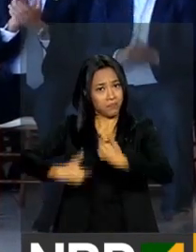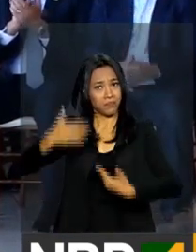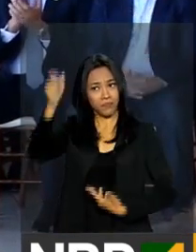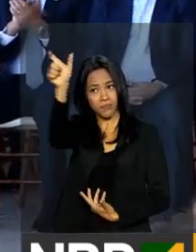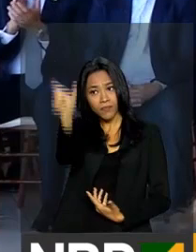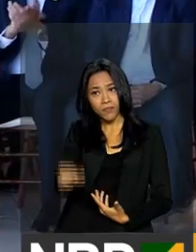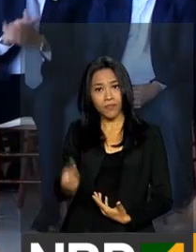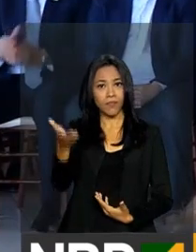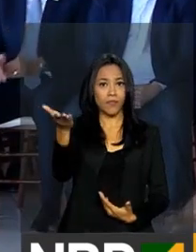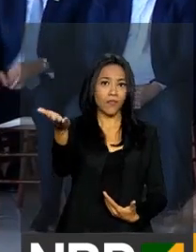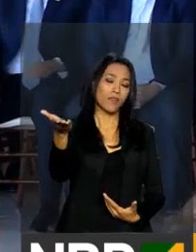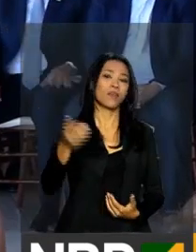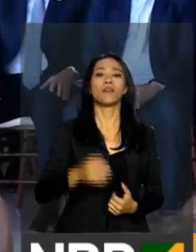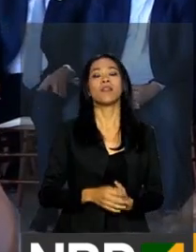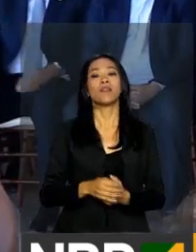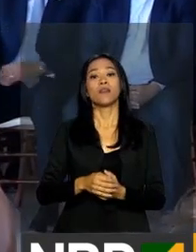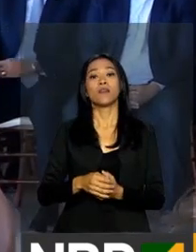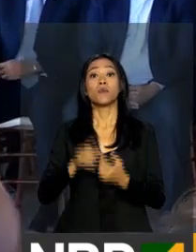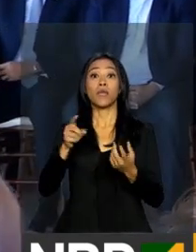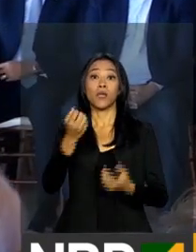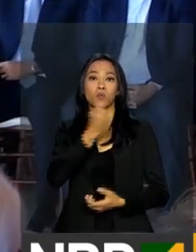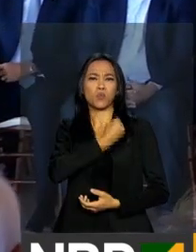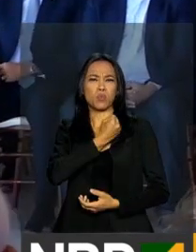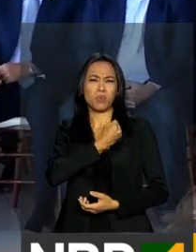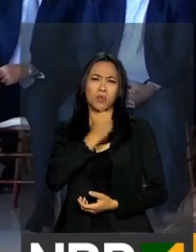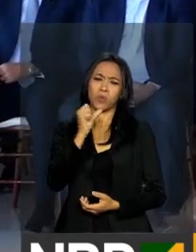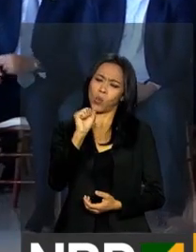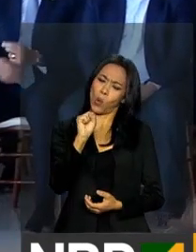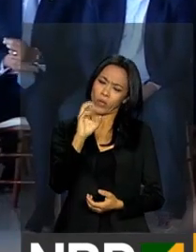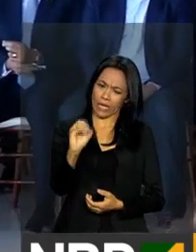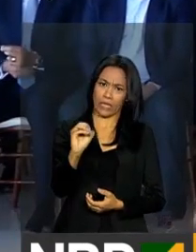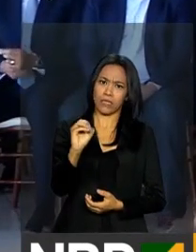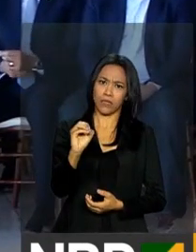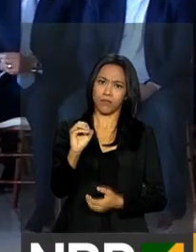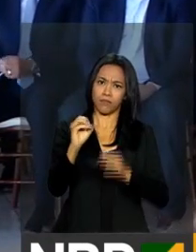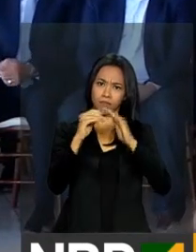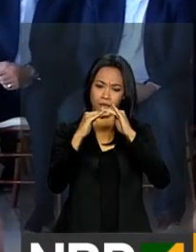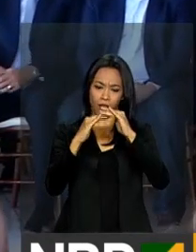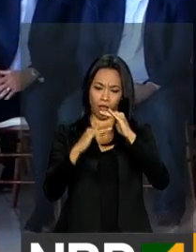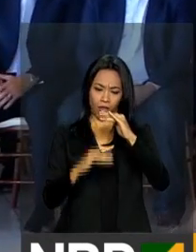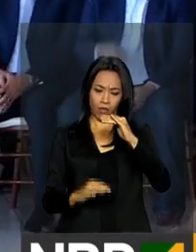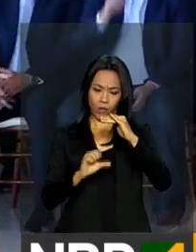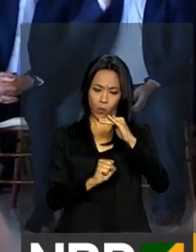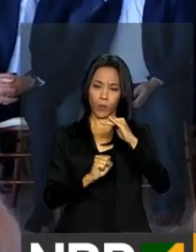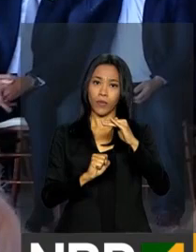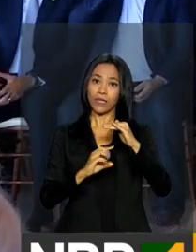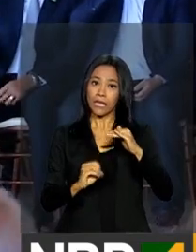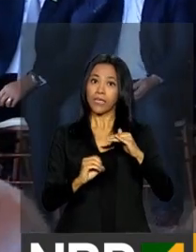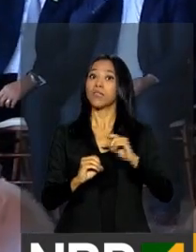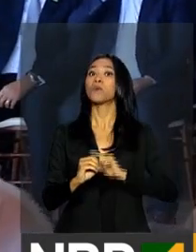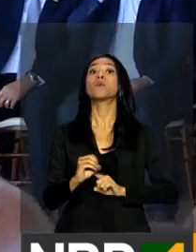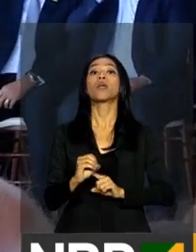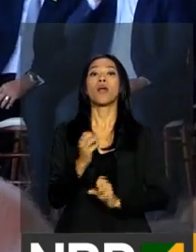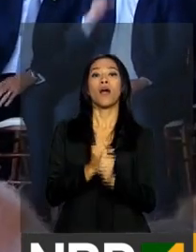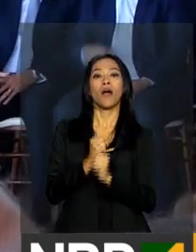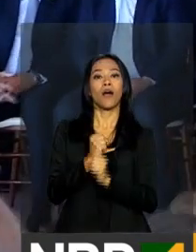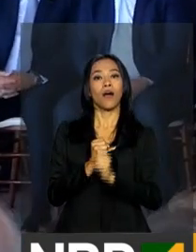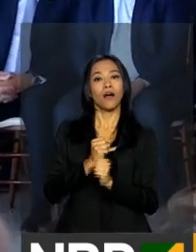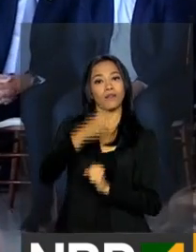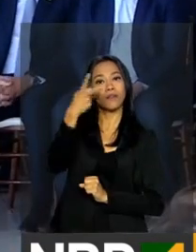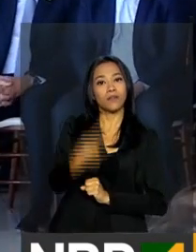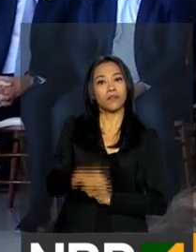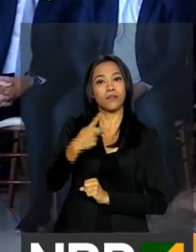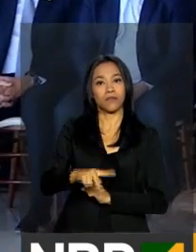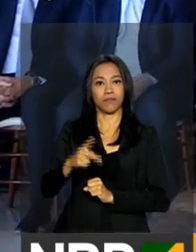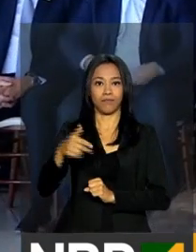foi conferir-me o número 80. Eu sou 80º, comemorando, portanto, os 80 anos da BCG. Eu quero